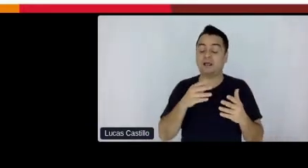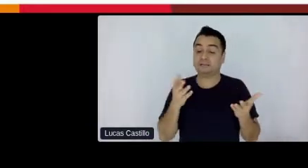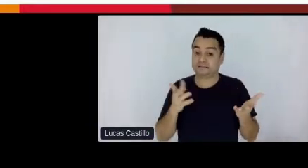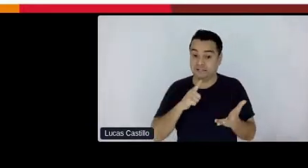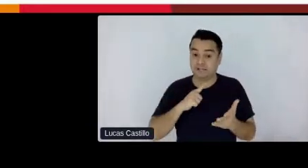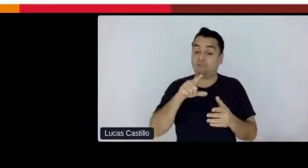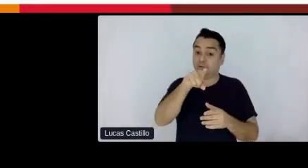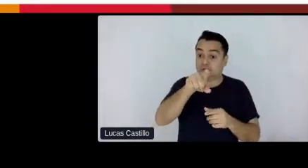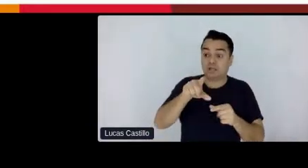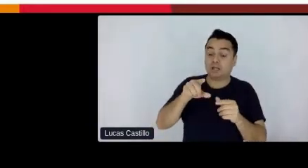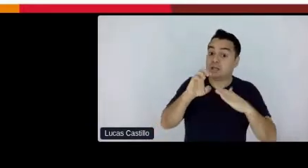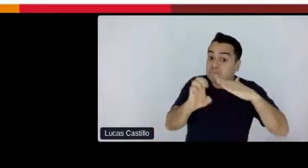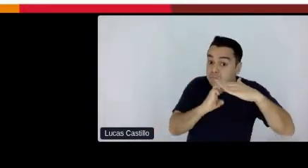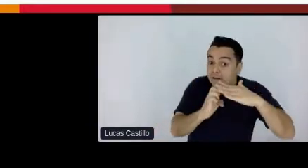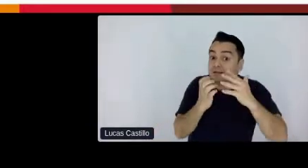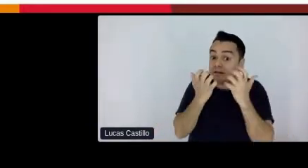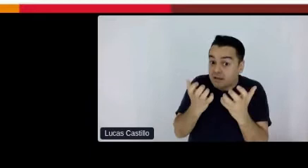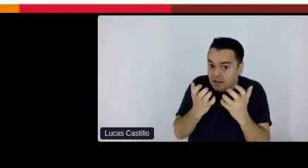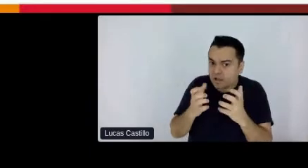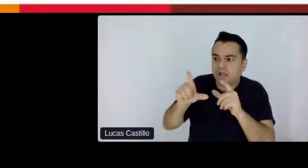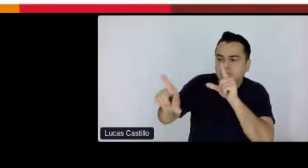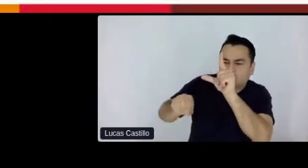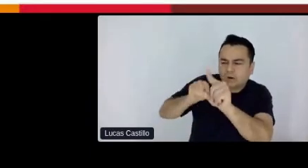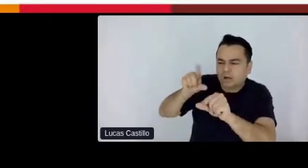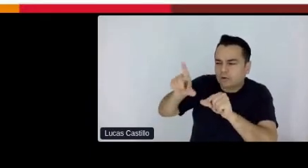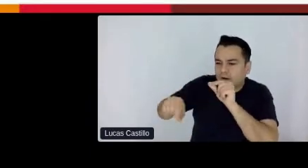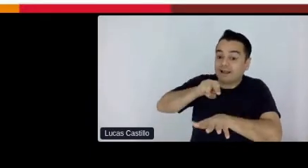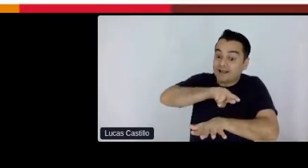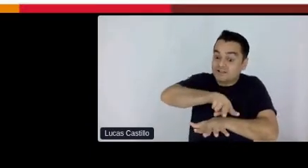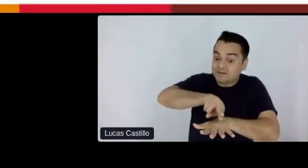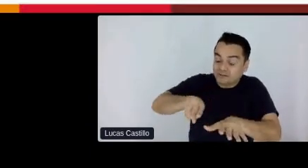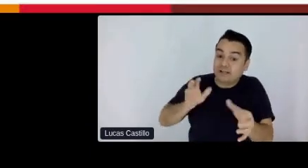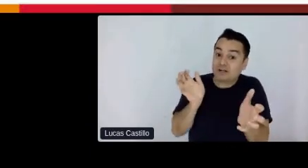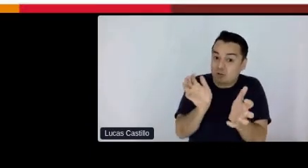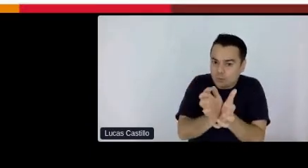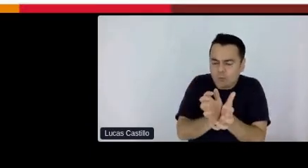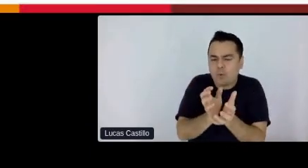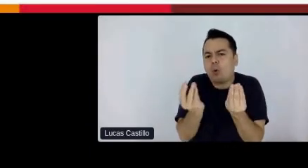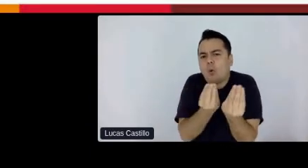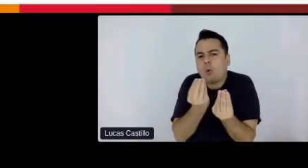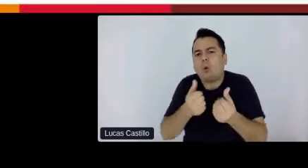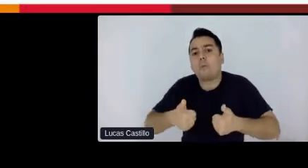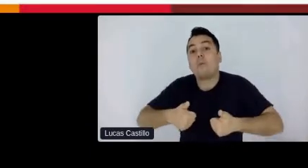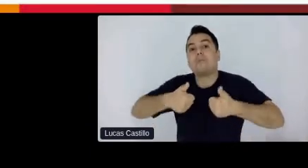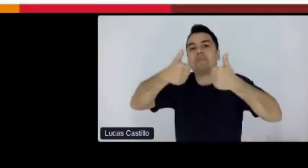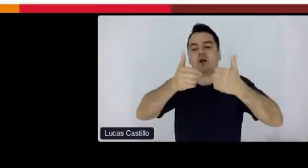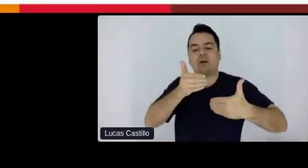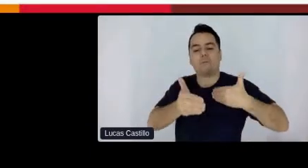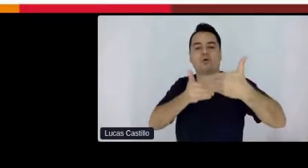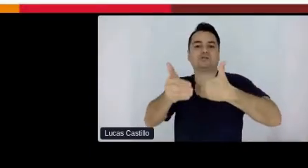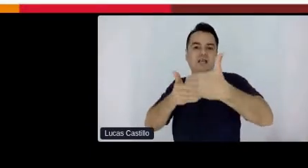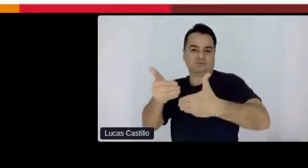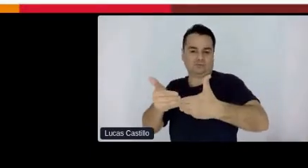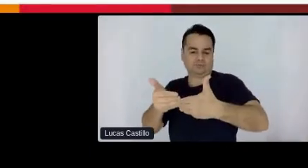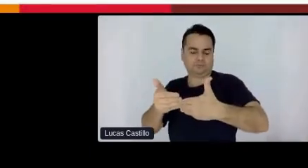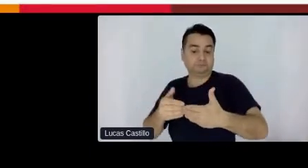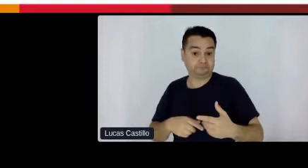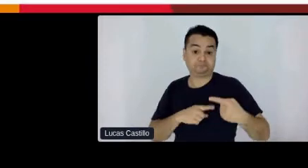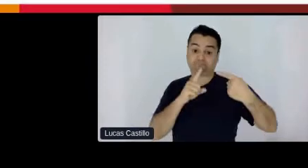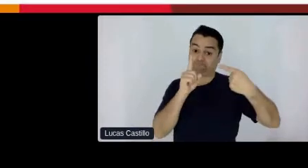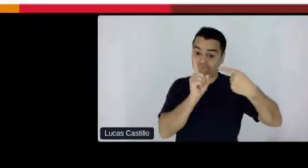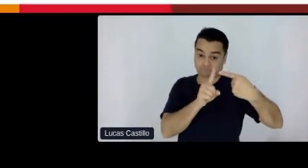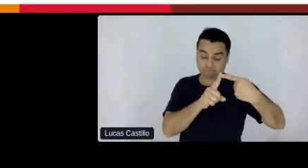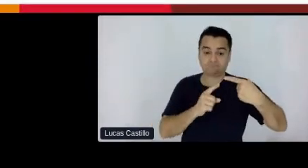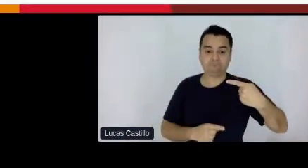processo seletivo mais inclusivo, como que a gente pode melhorar o nosso processo. Então, vamos lá, pessoal. Primeiro ponto, construa